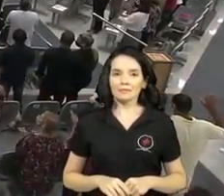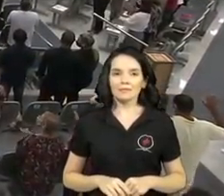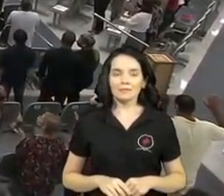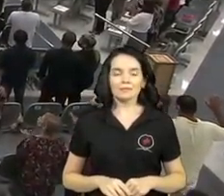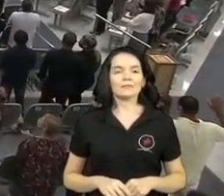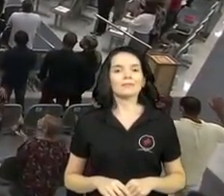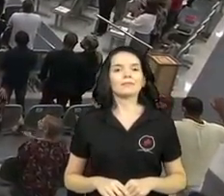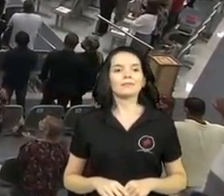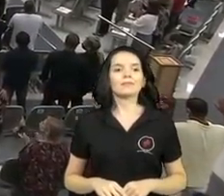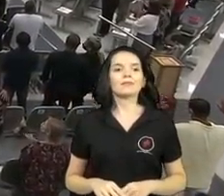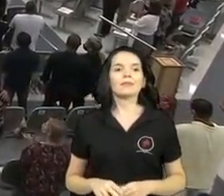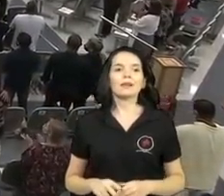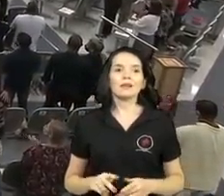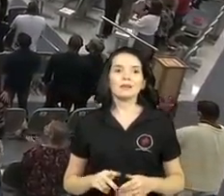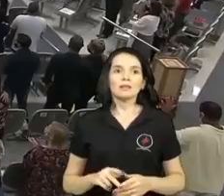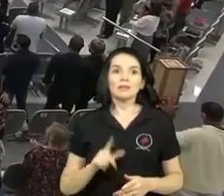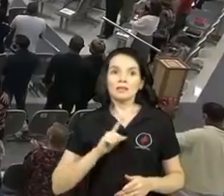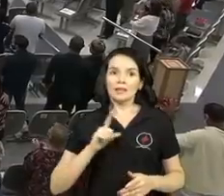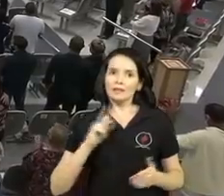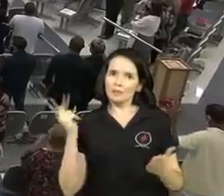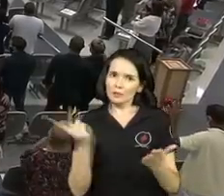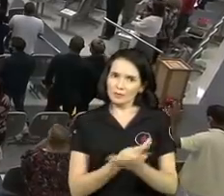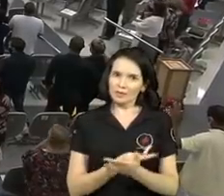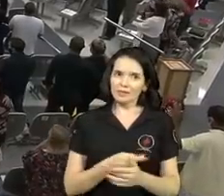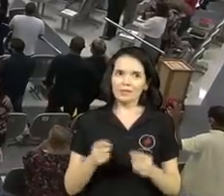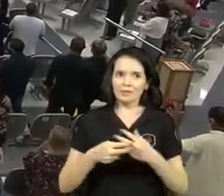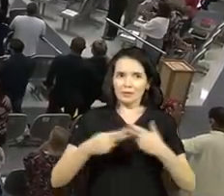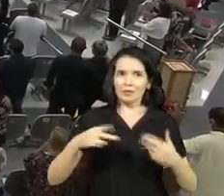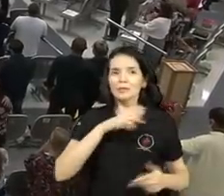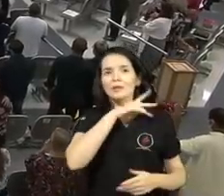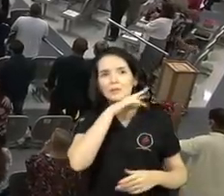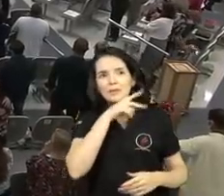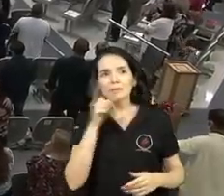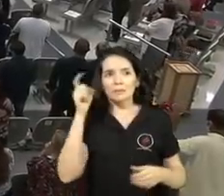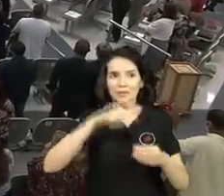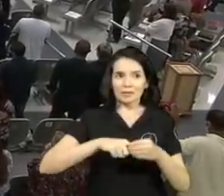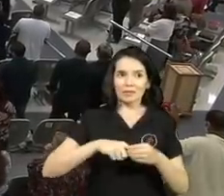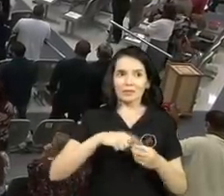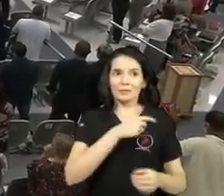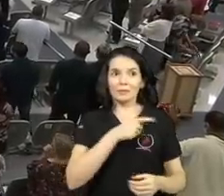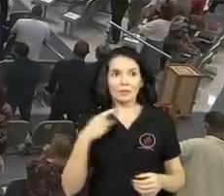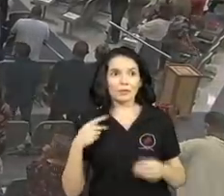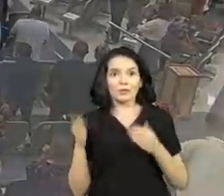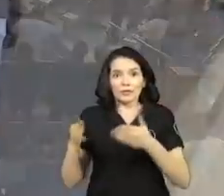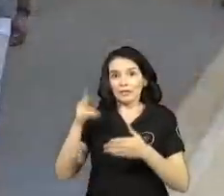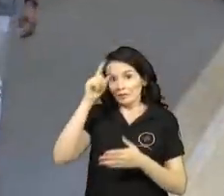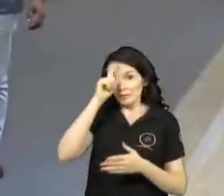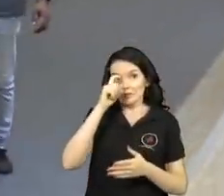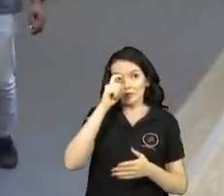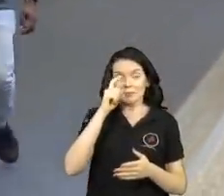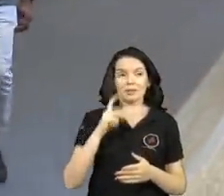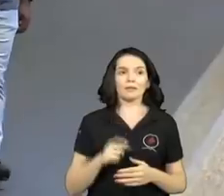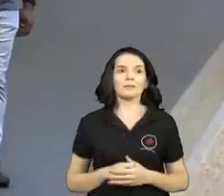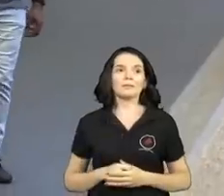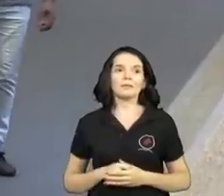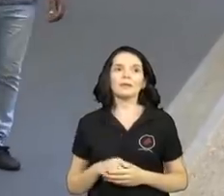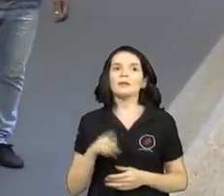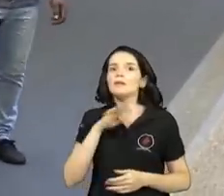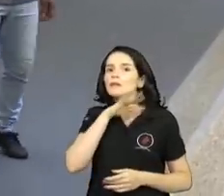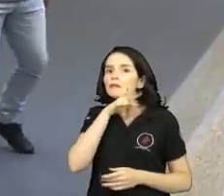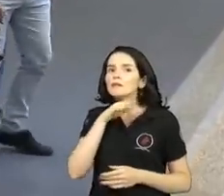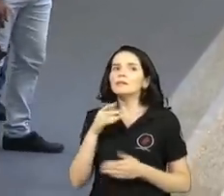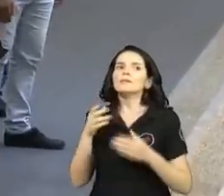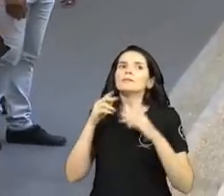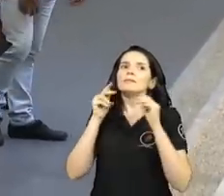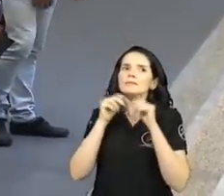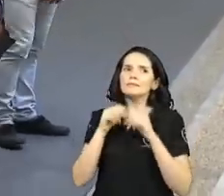Tem que acontecer um desastre com você para você voltar, para o pastor chegar no hospital, o cara está todo cheio de fio, o pastor dizer, você quer voltar para